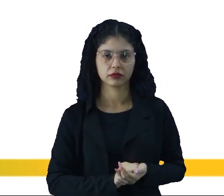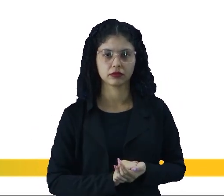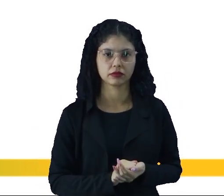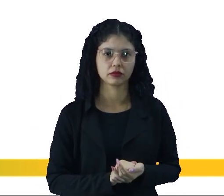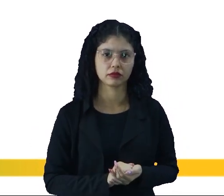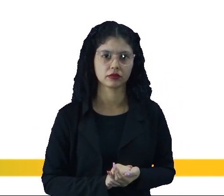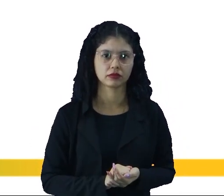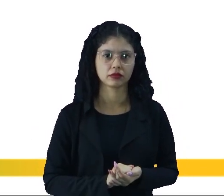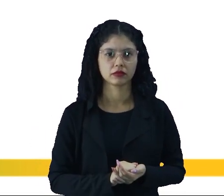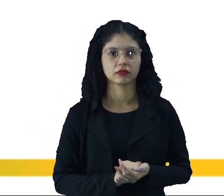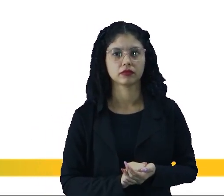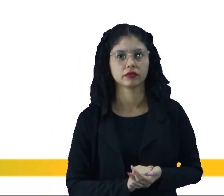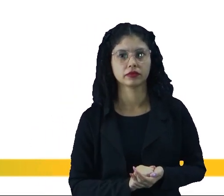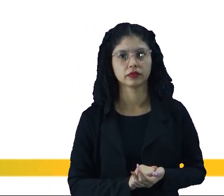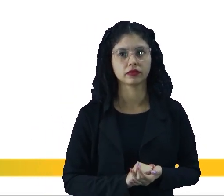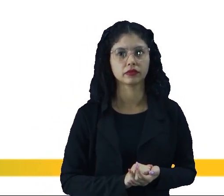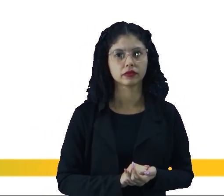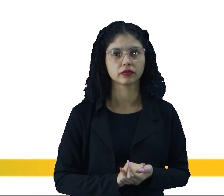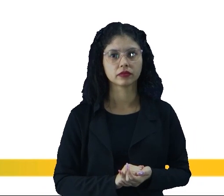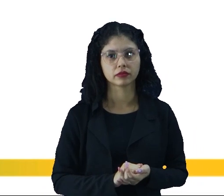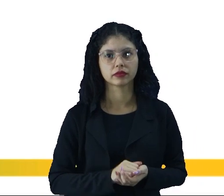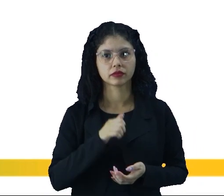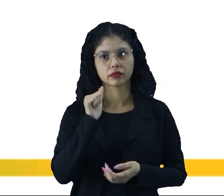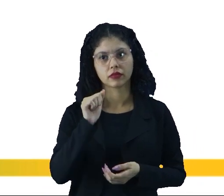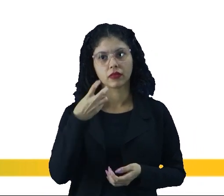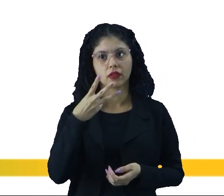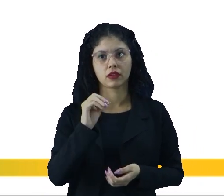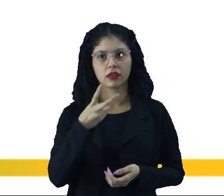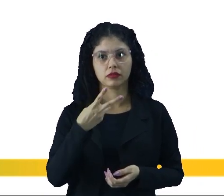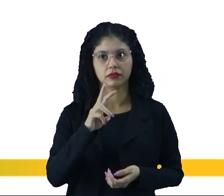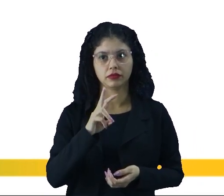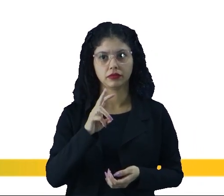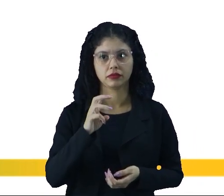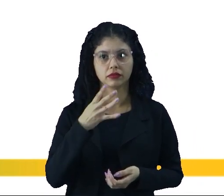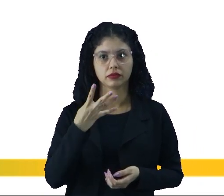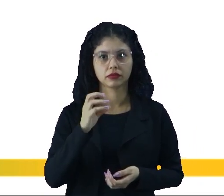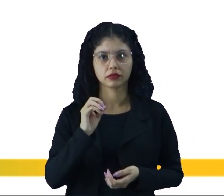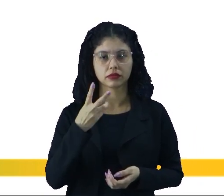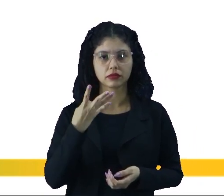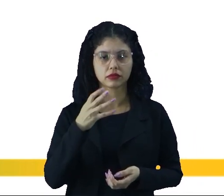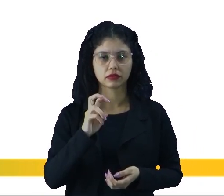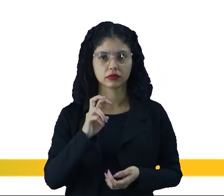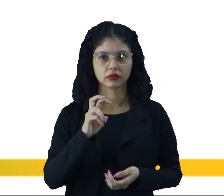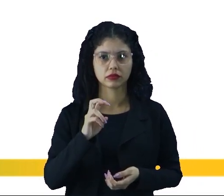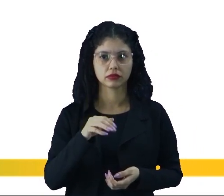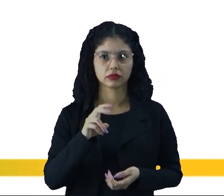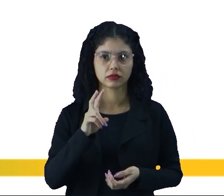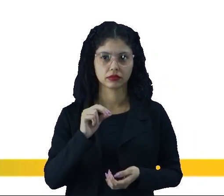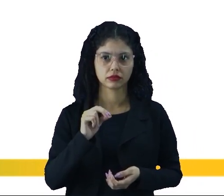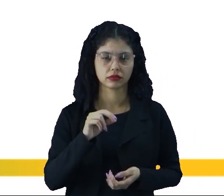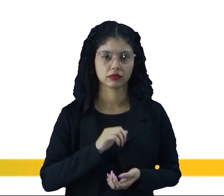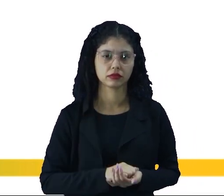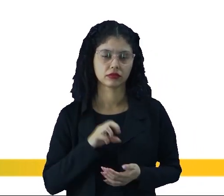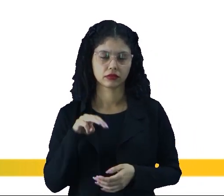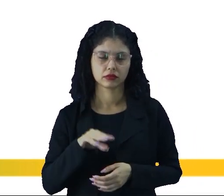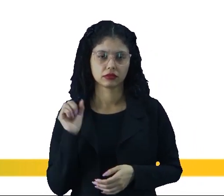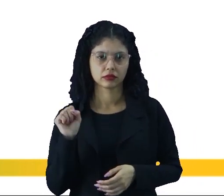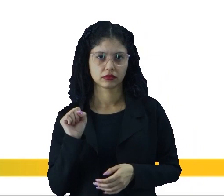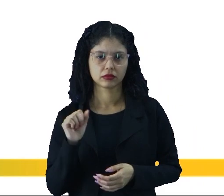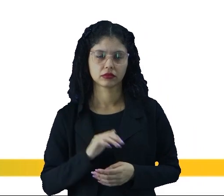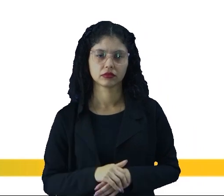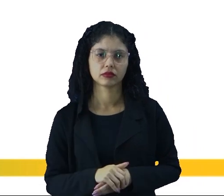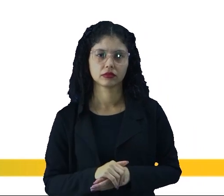A. As alternativas que ele dá aqui para nós, né, de 30, 35, 40, 45 e 50 metros por